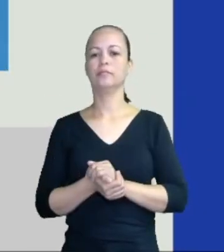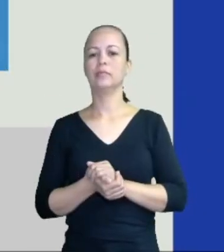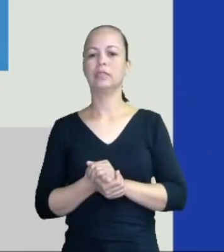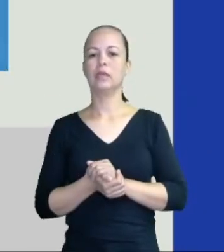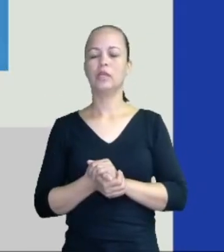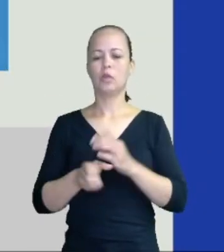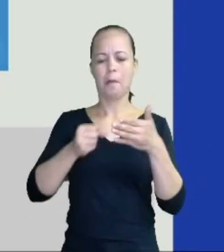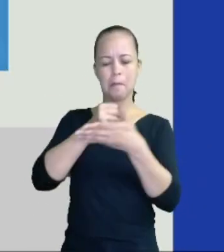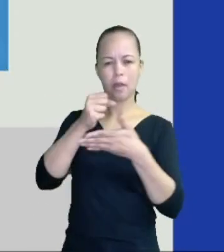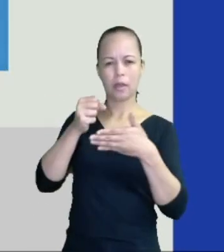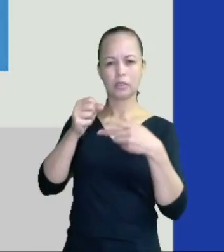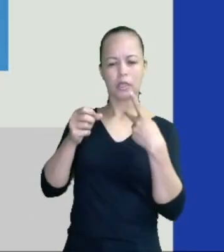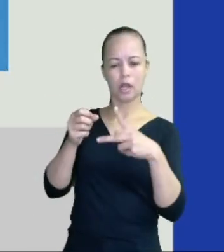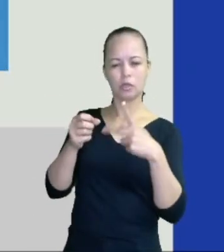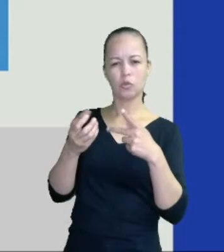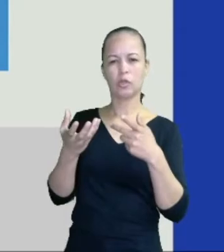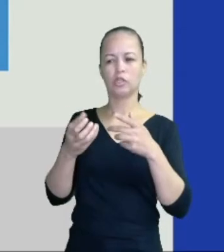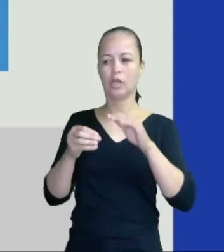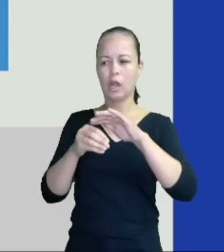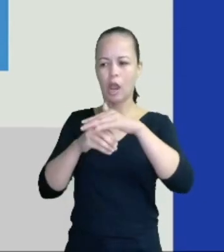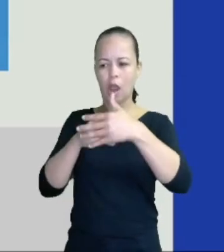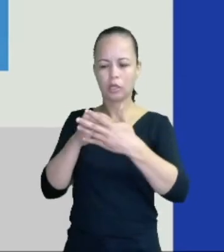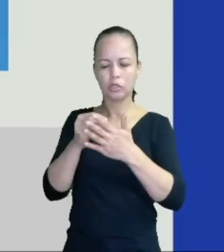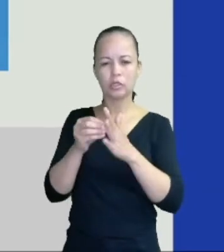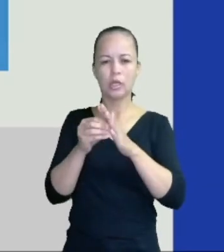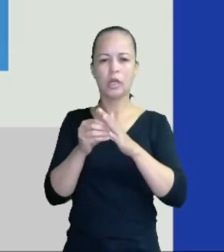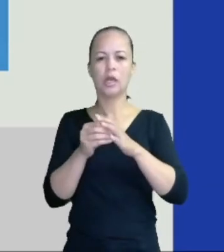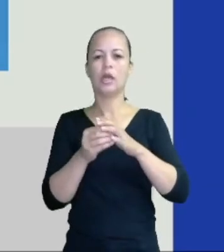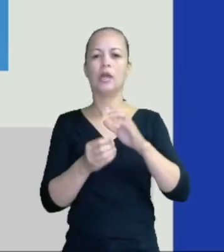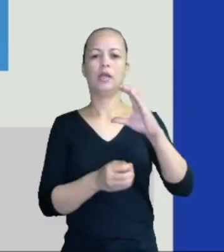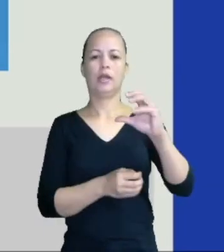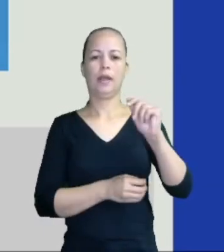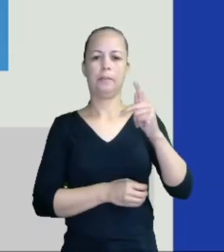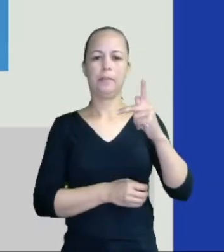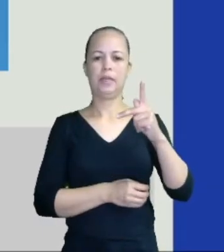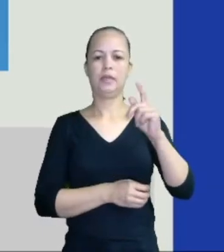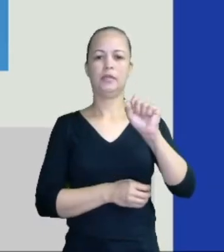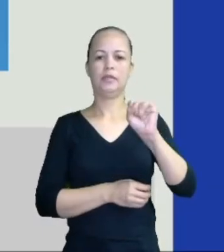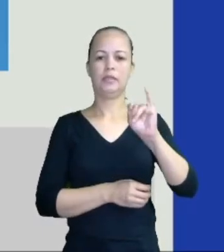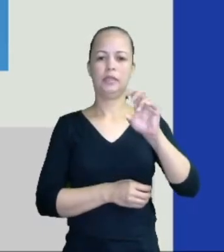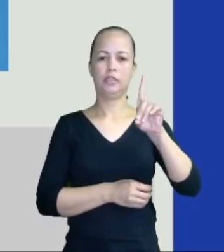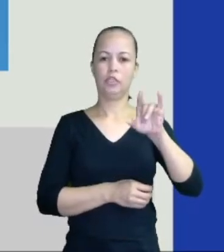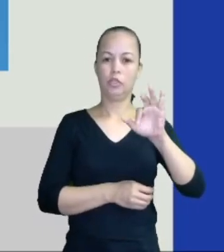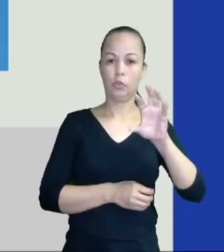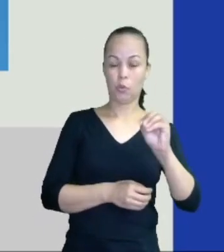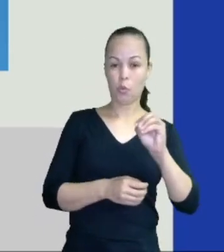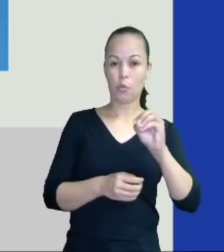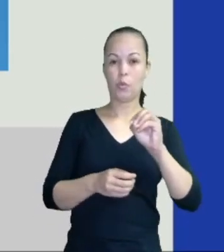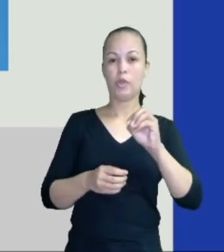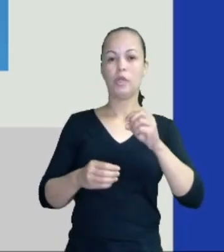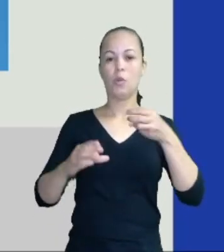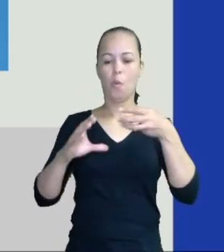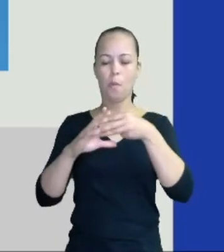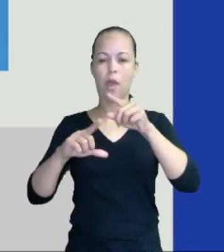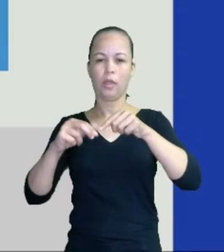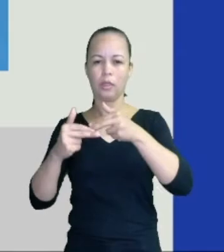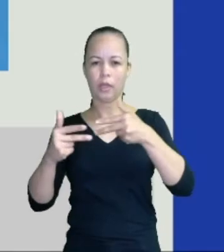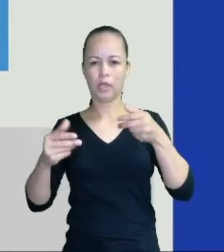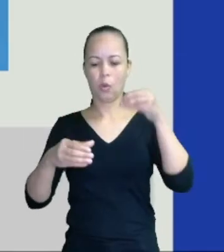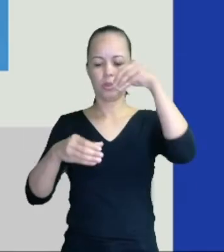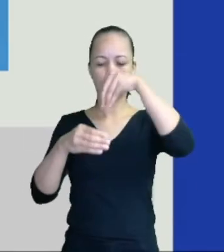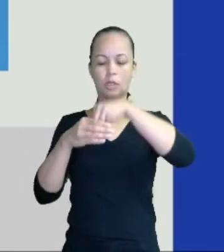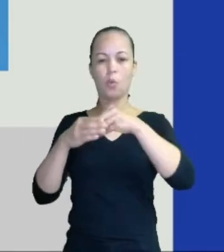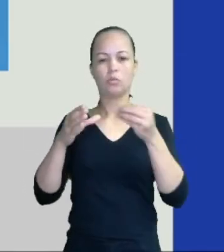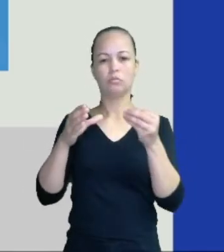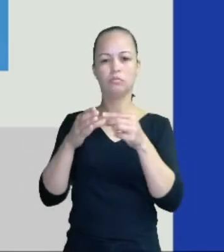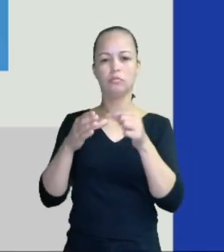estrutura básica é formada por uma camada exterior chamada capsídeo e o material genético que se encontra no interior.